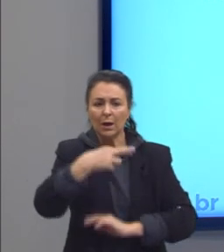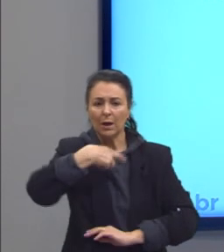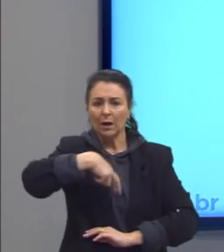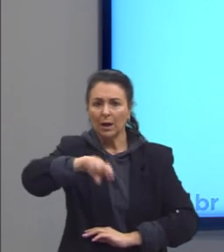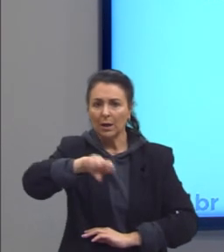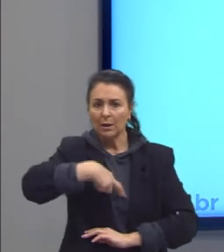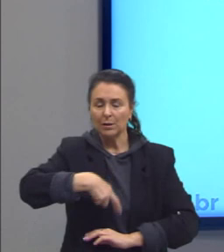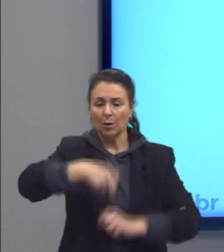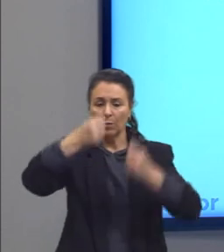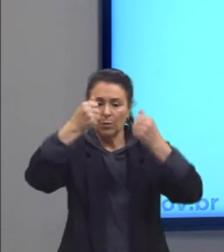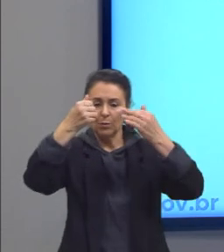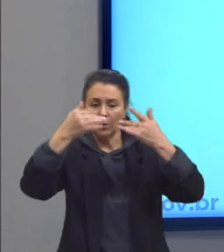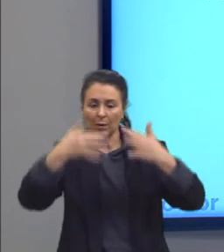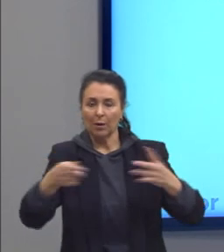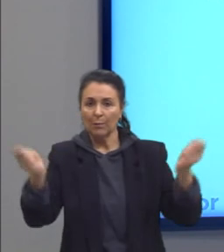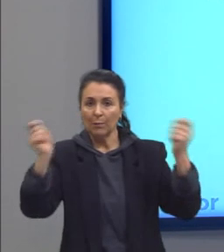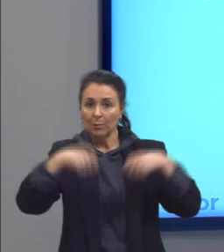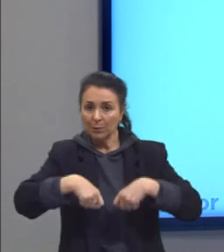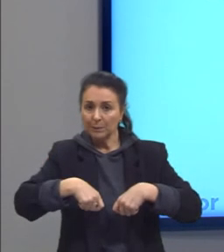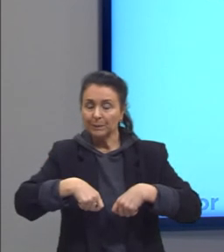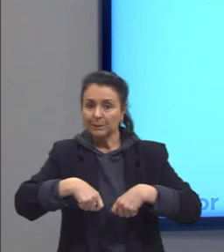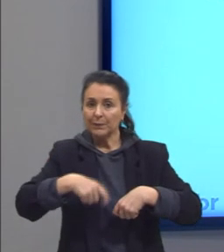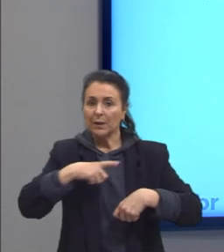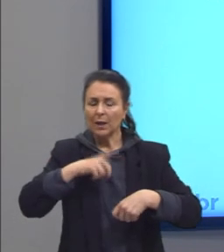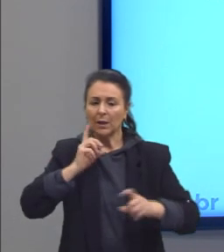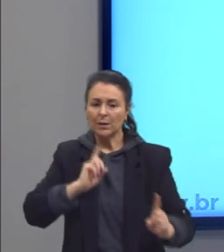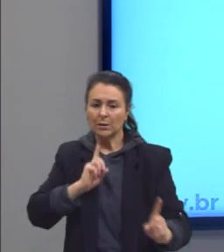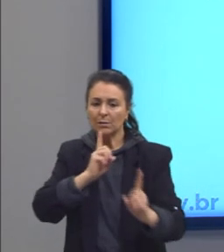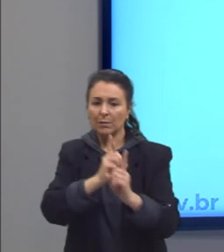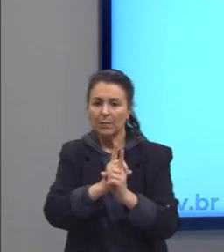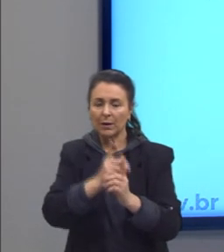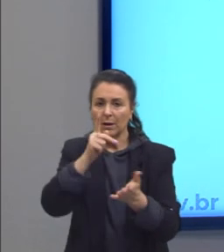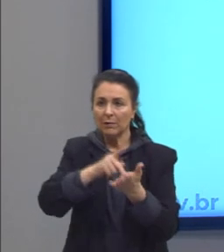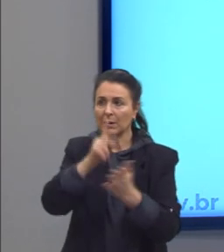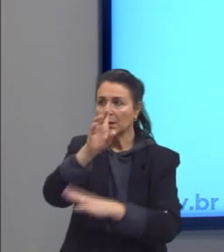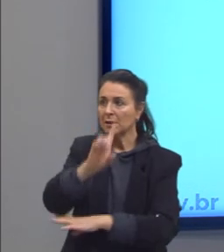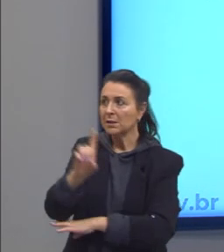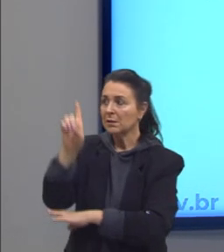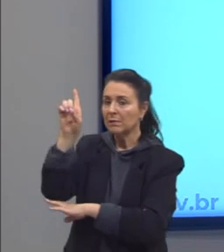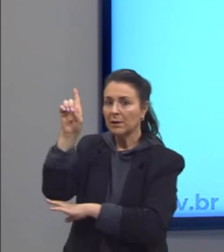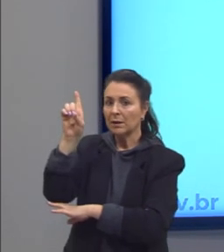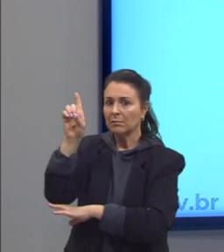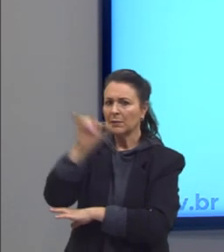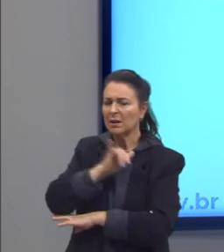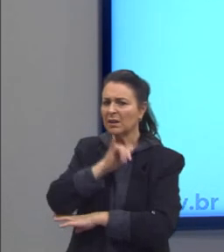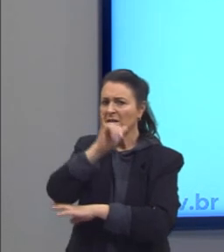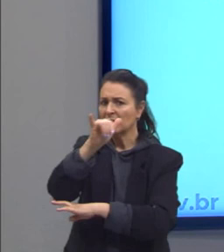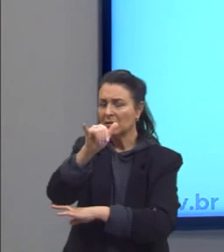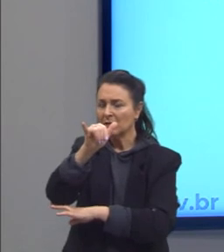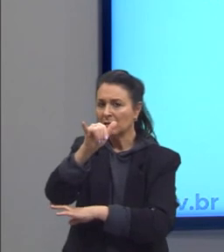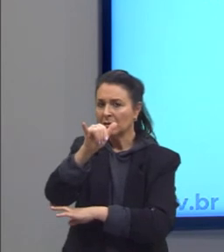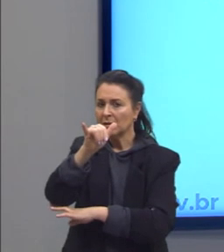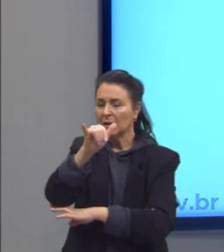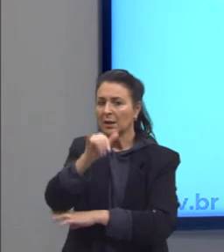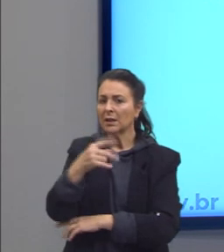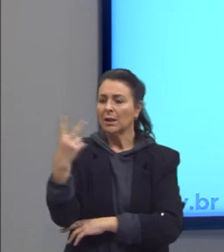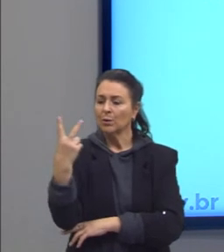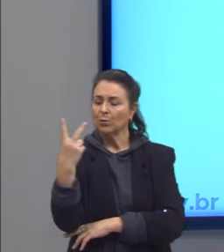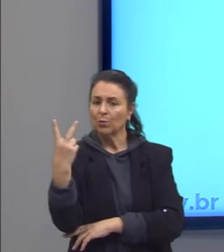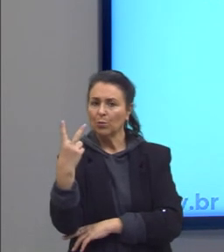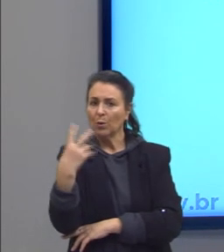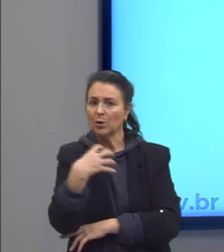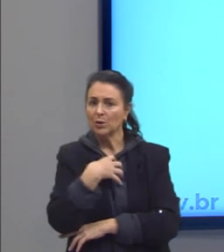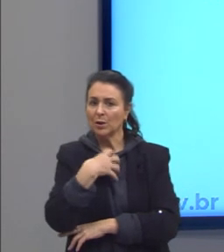discorrendo sobre a possibilidade de descobrir a verdade divina ele diz que há duas modalidades